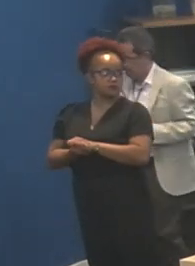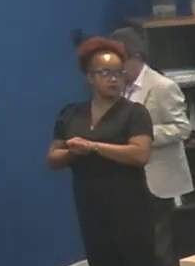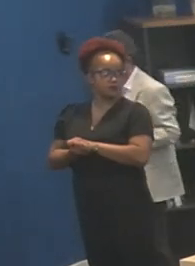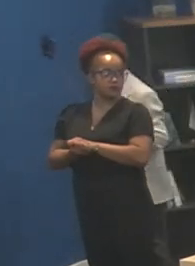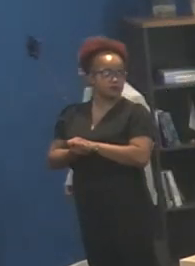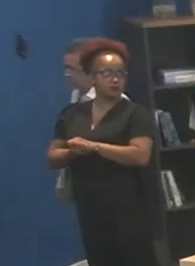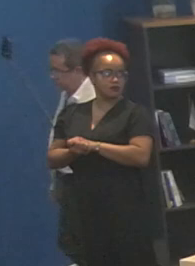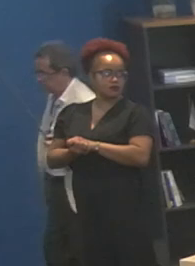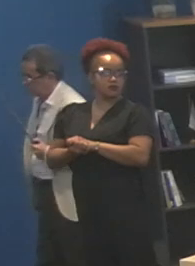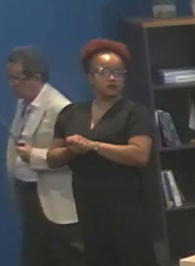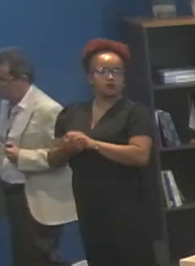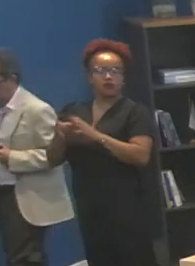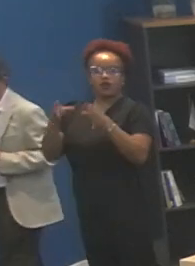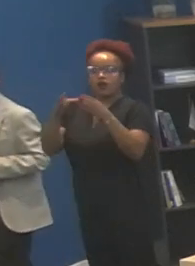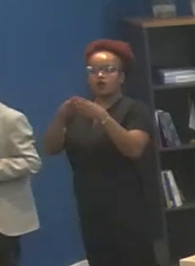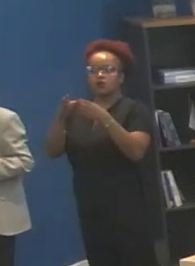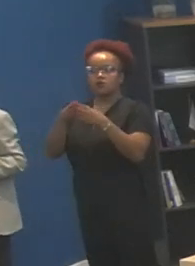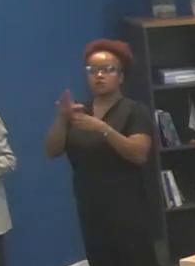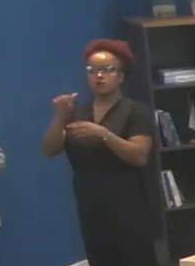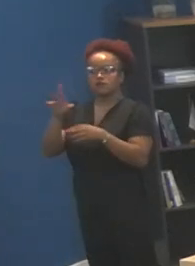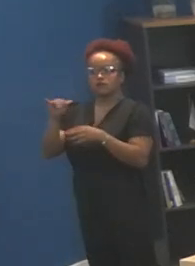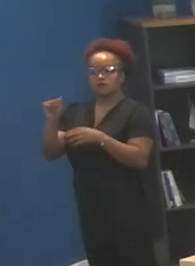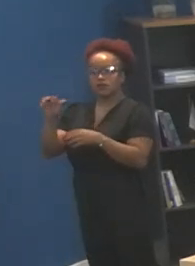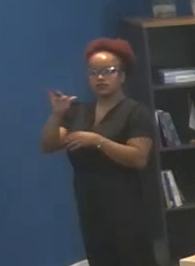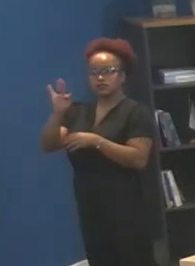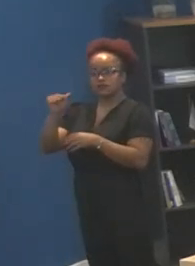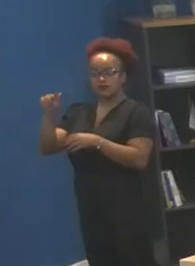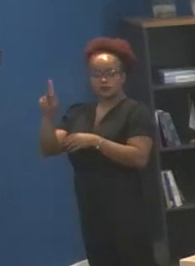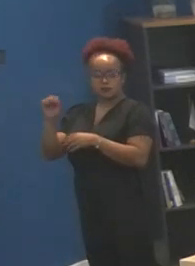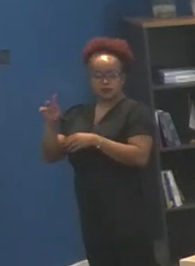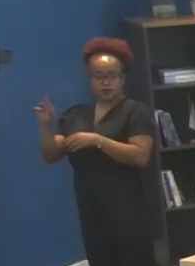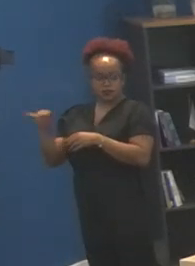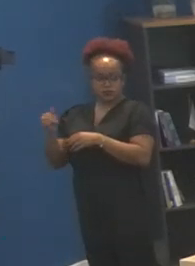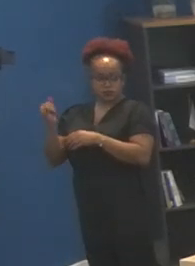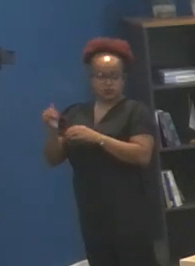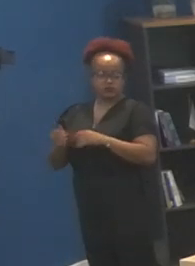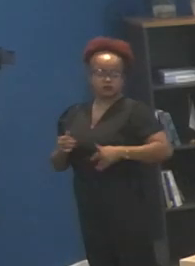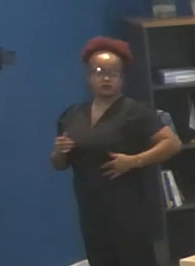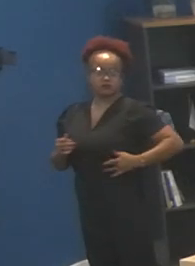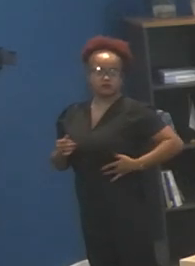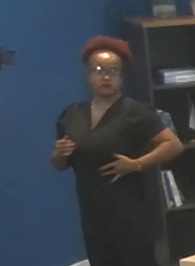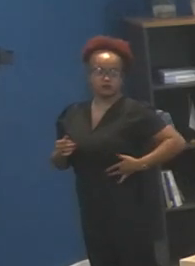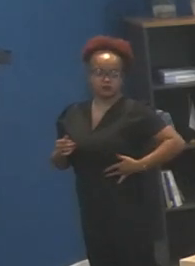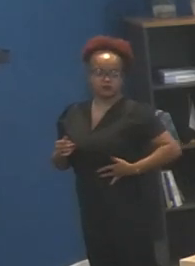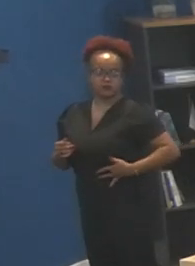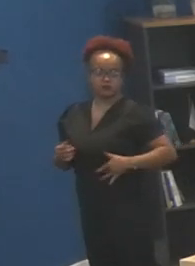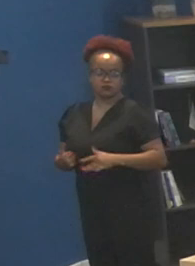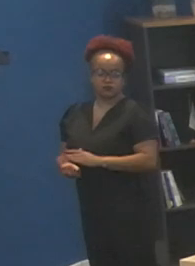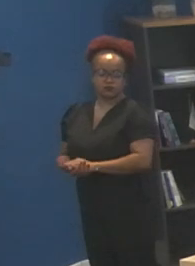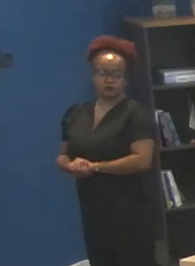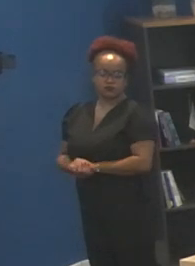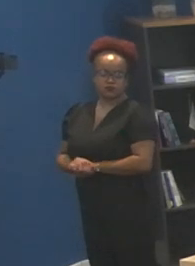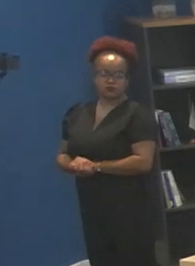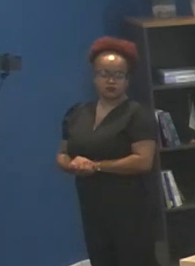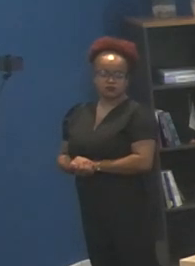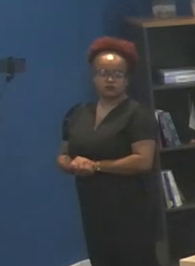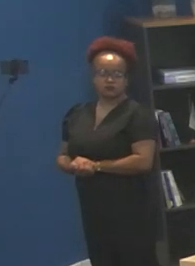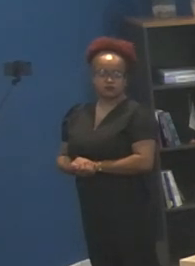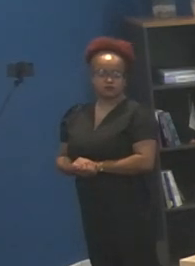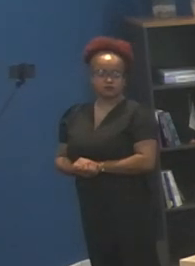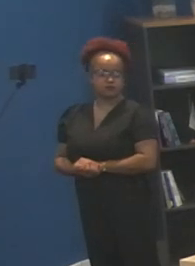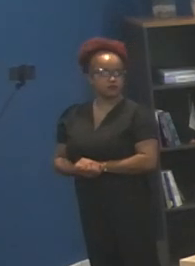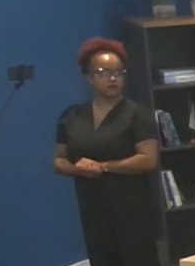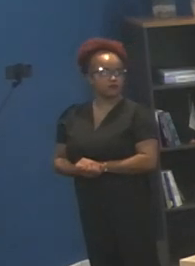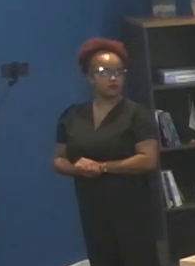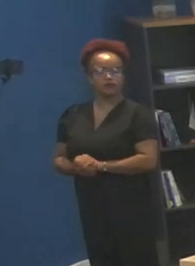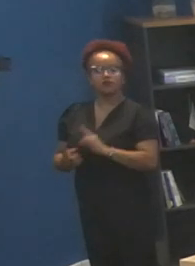em que pese a FAPERJ? A FAPERJ não... Vai ser acumular. Pois é. Então, você